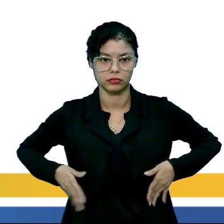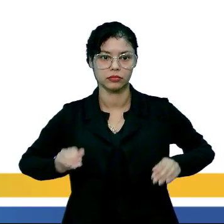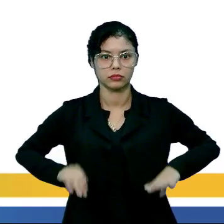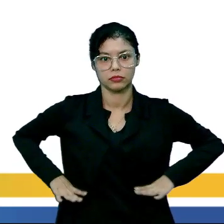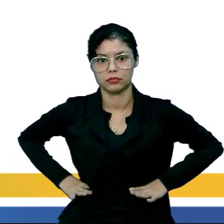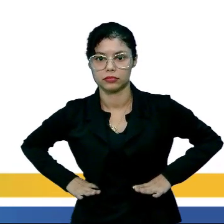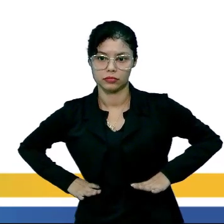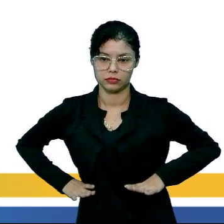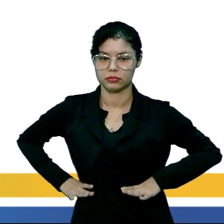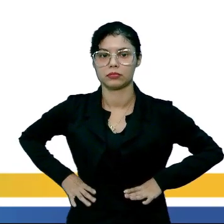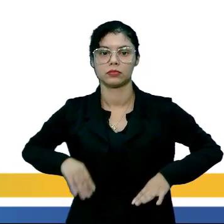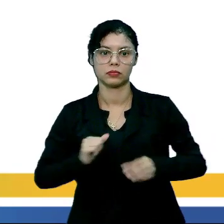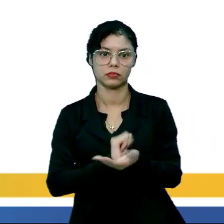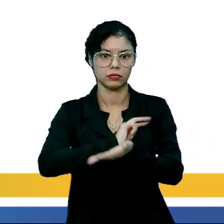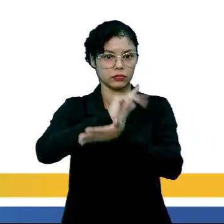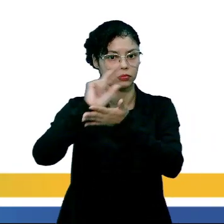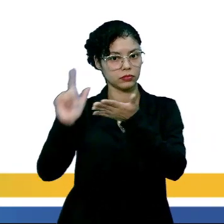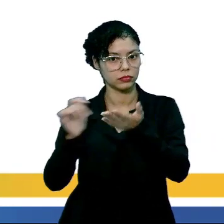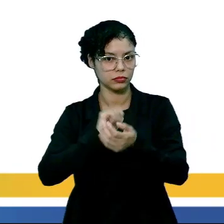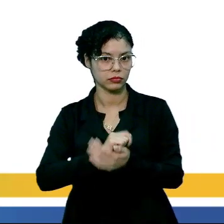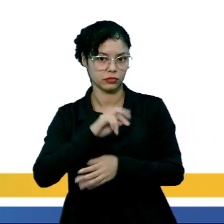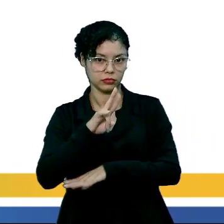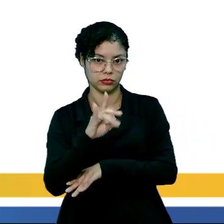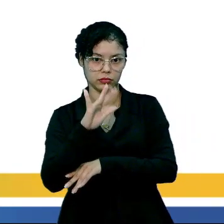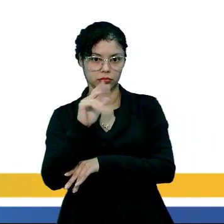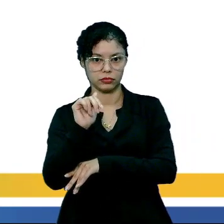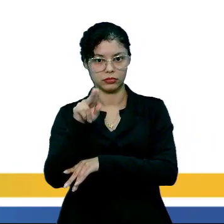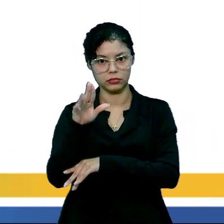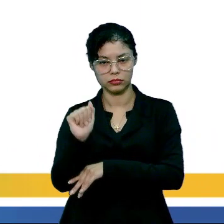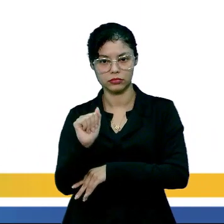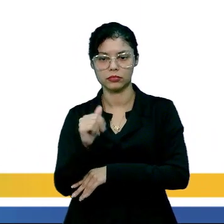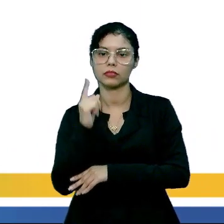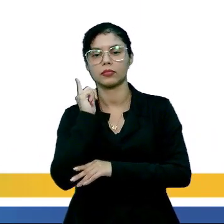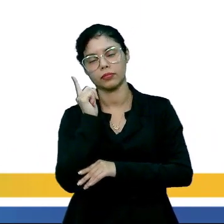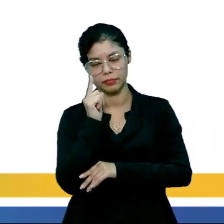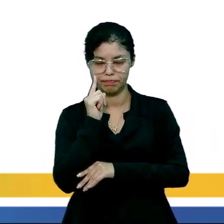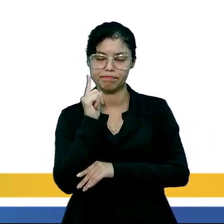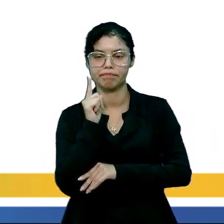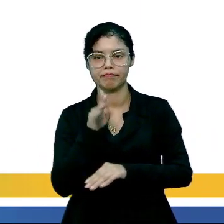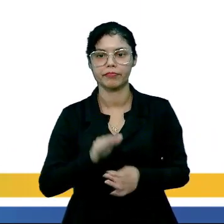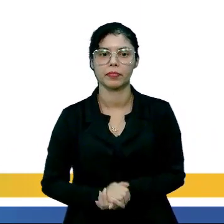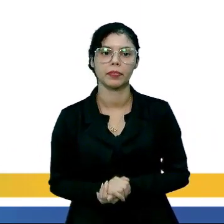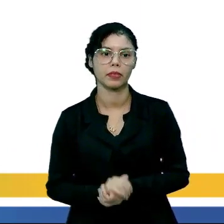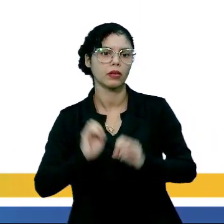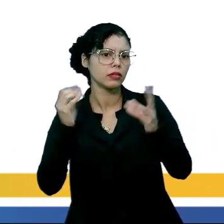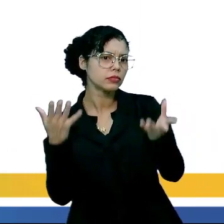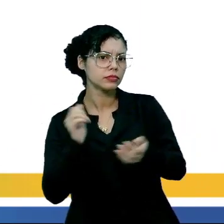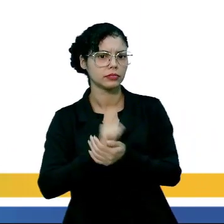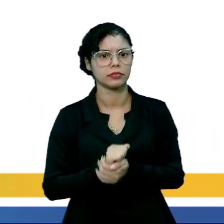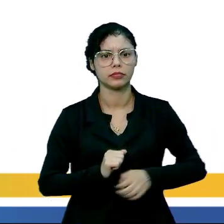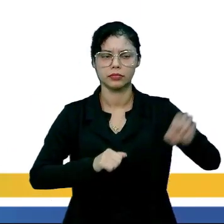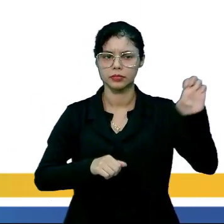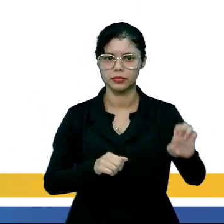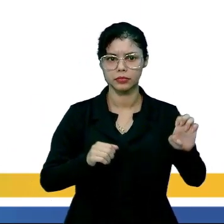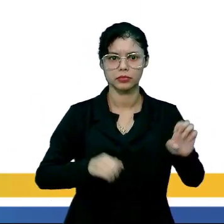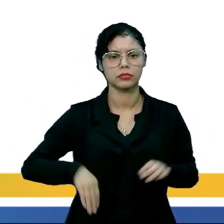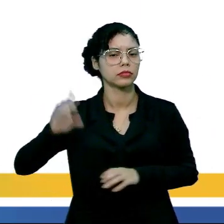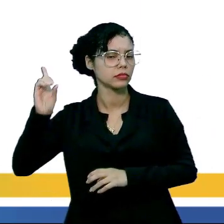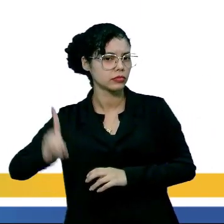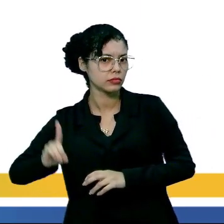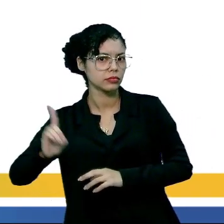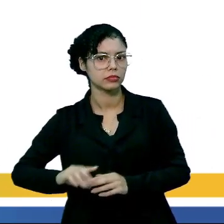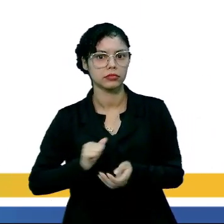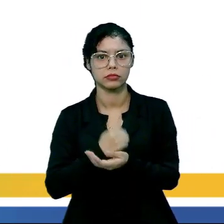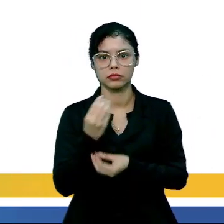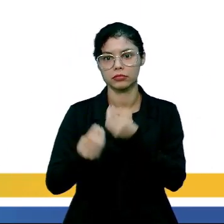cintura, rebolando as ilhargas e bamboleando a cabeça, ora para a esquerda, ora